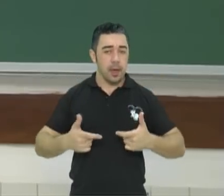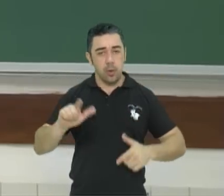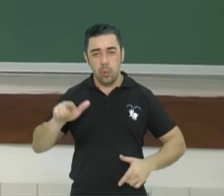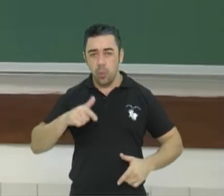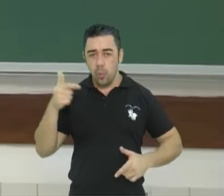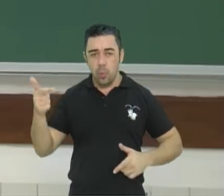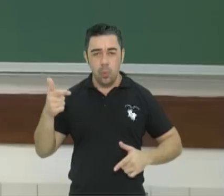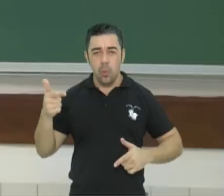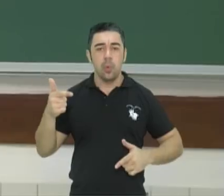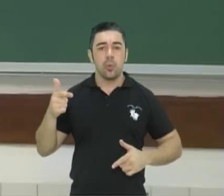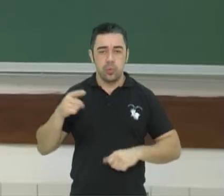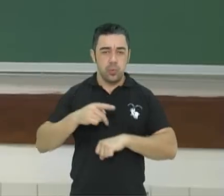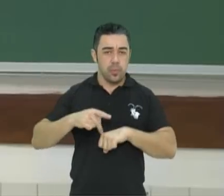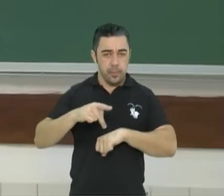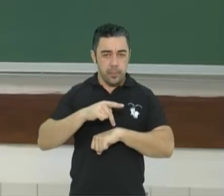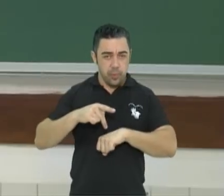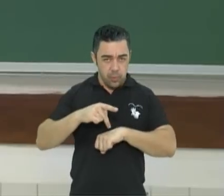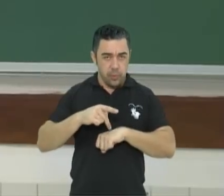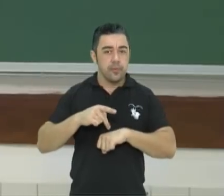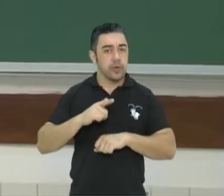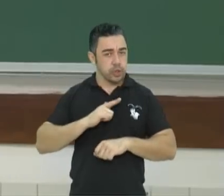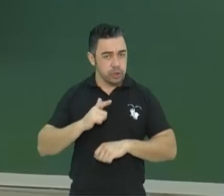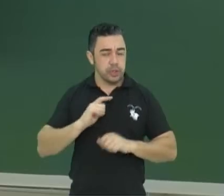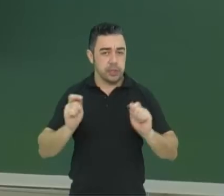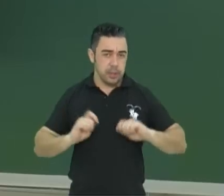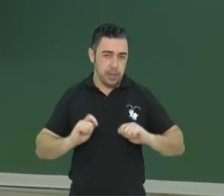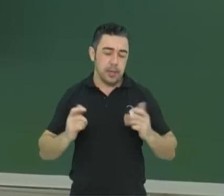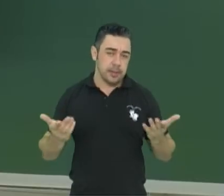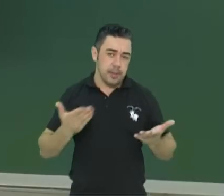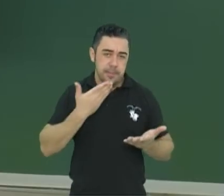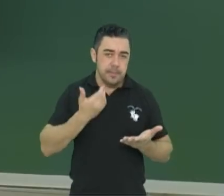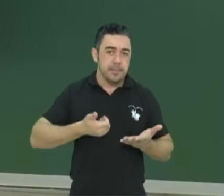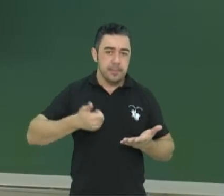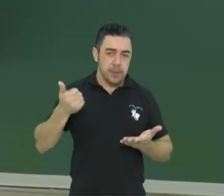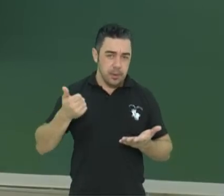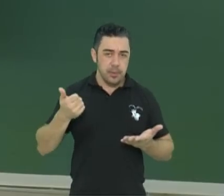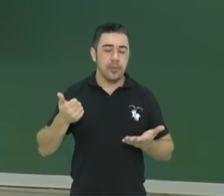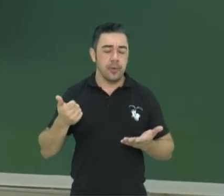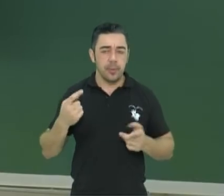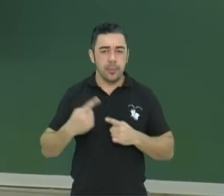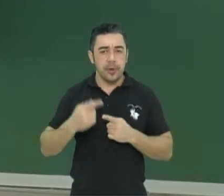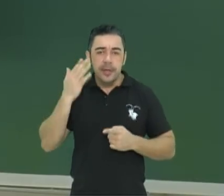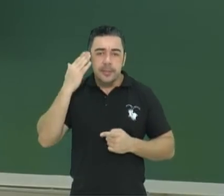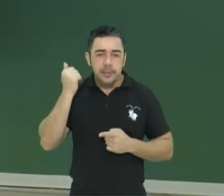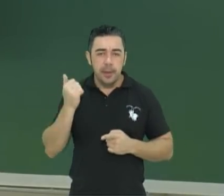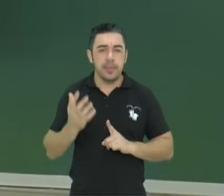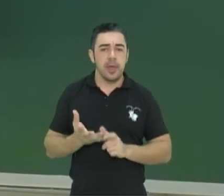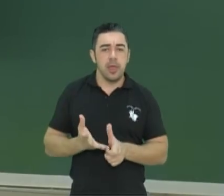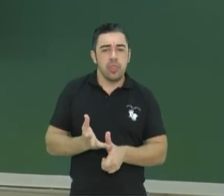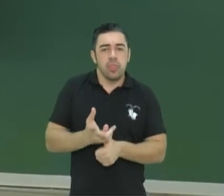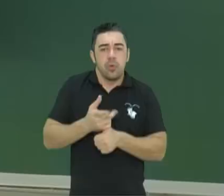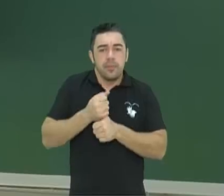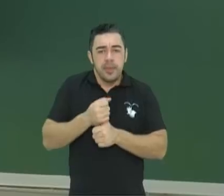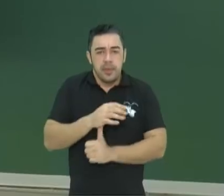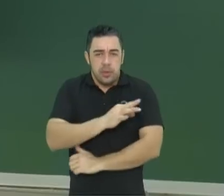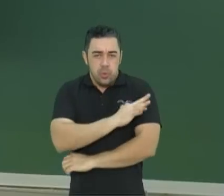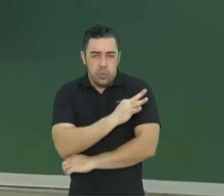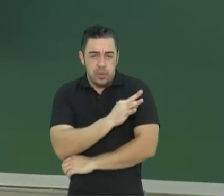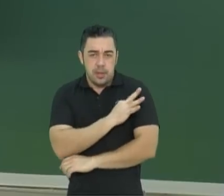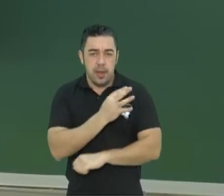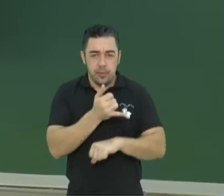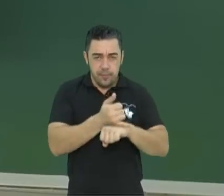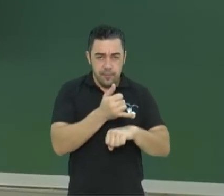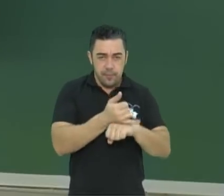outros povos do continente africano. Eles tinham vantagem sobre esses povos por dominar esse conhecimento técnico da